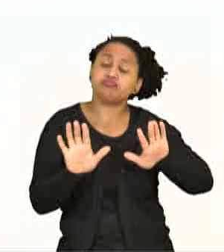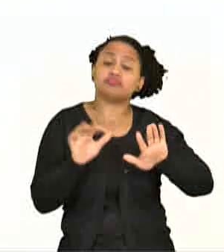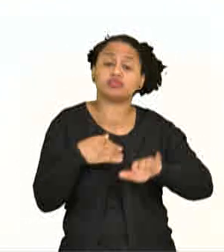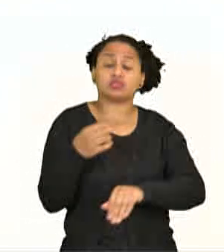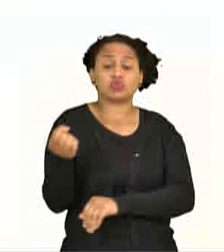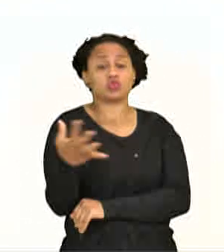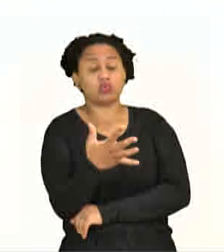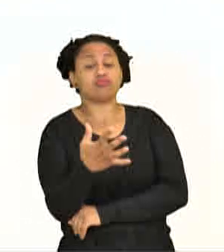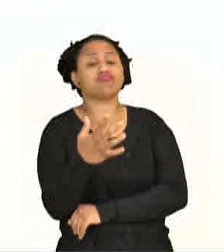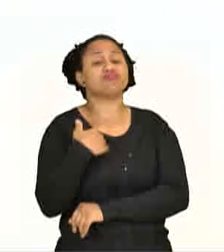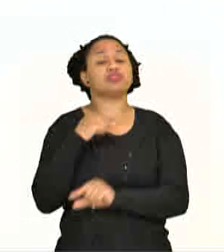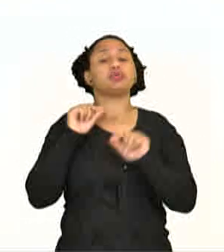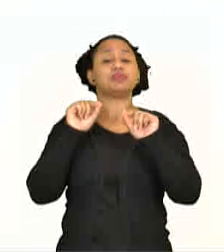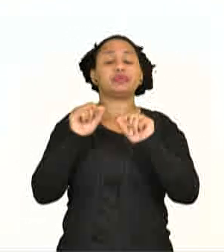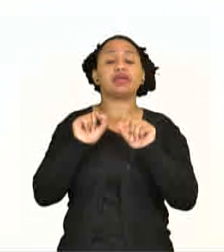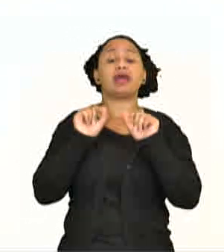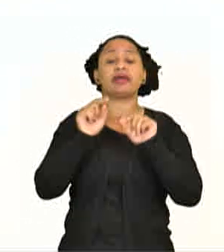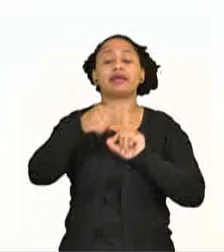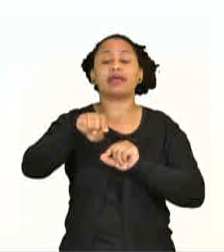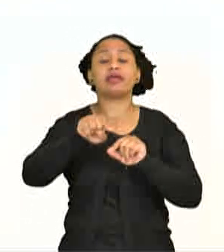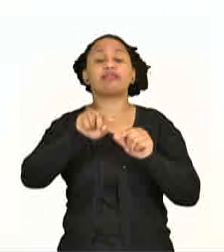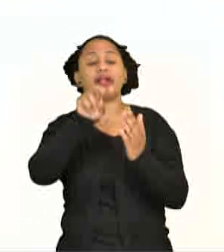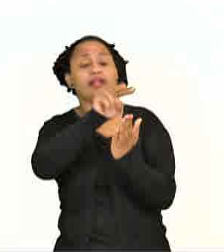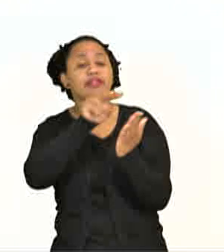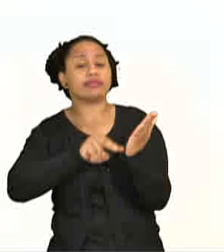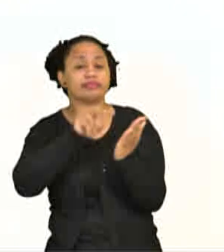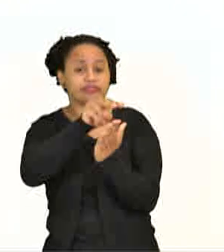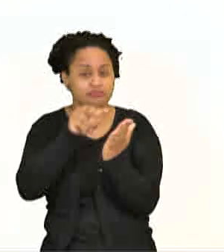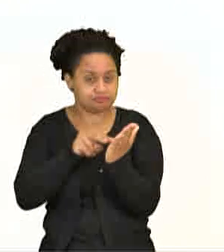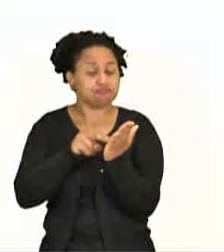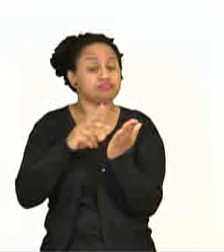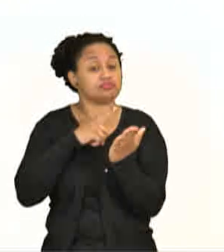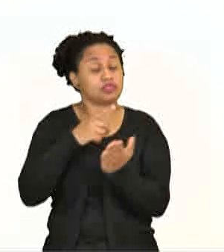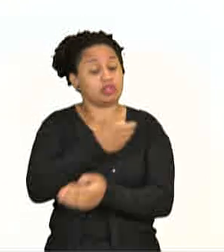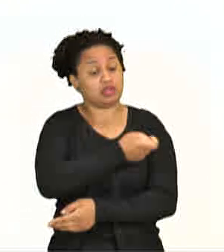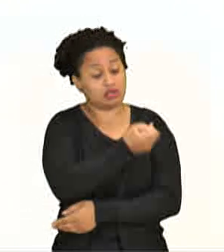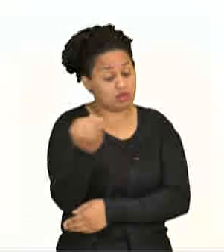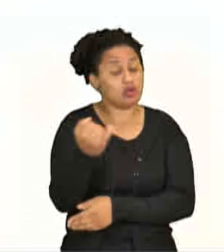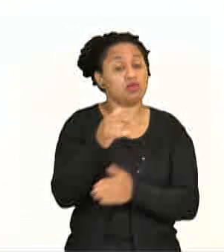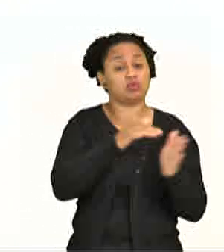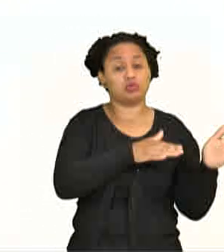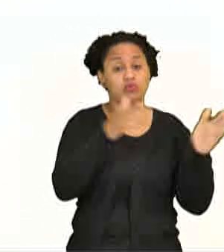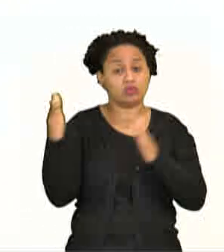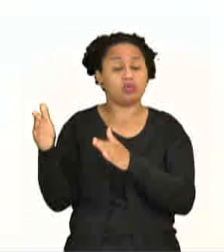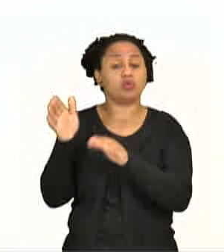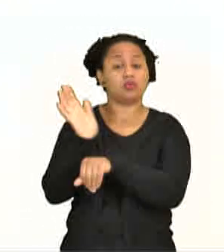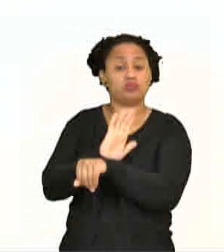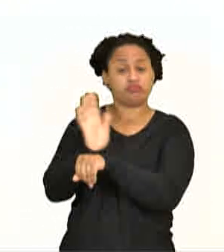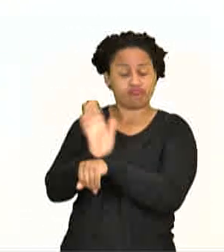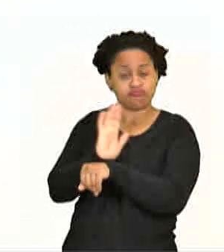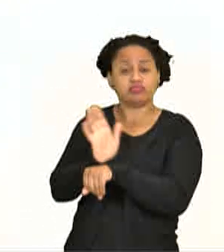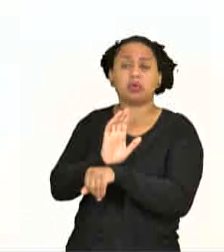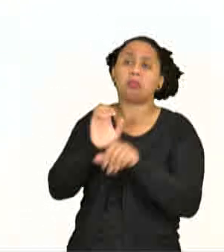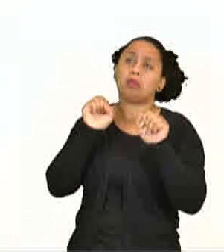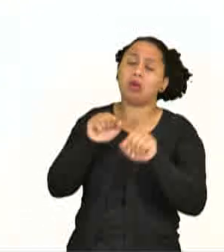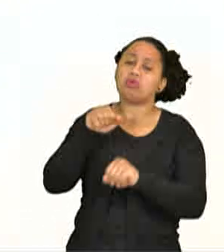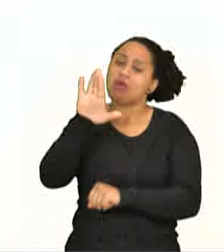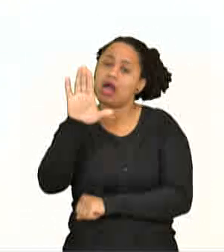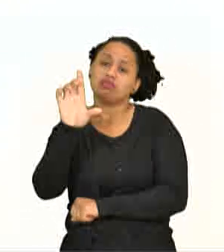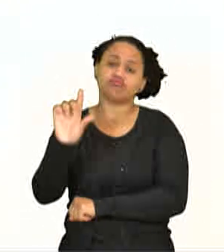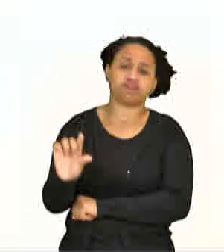está relacionada ao público leitor. Para alguns, o longa, que é o filme, pode ser mais ou